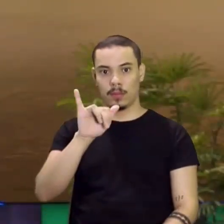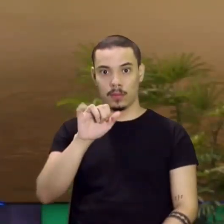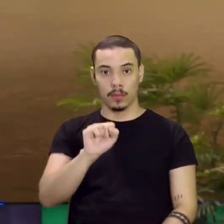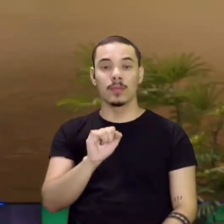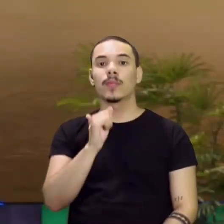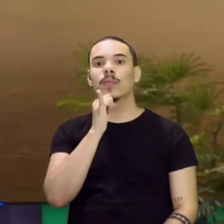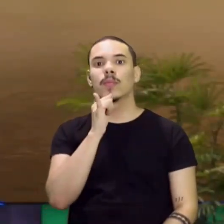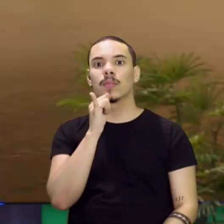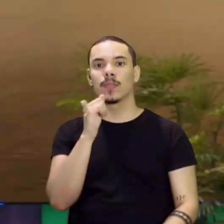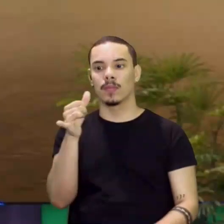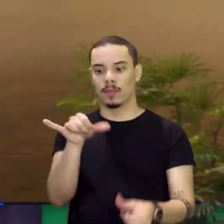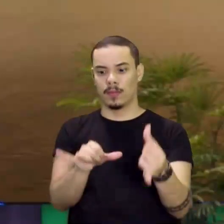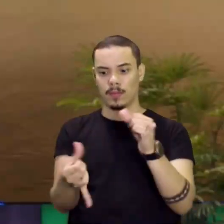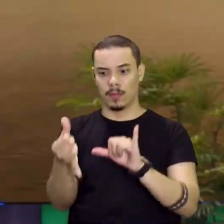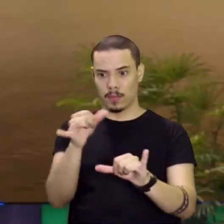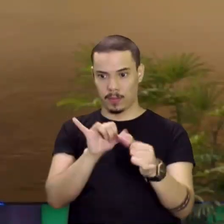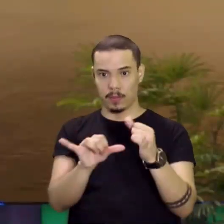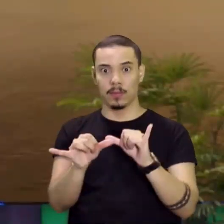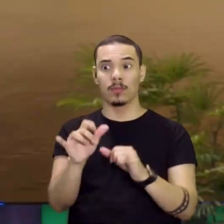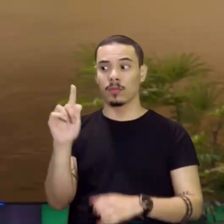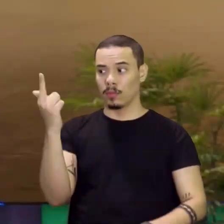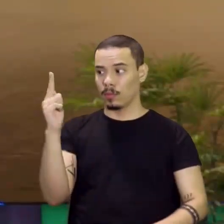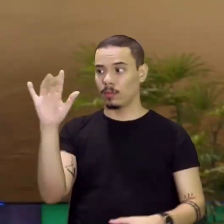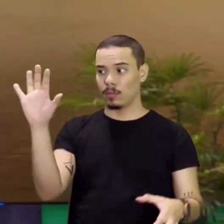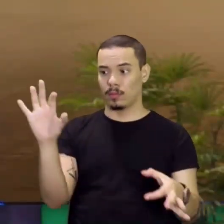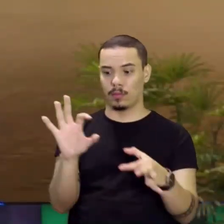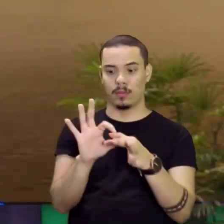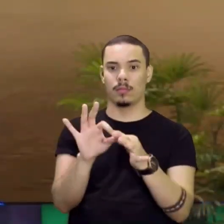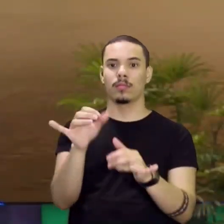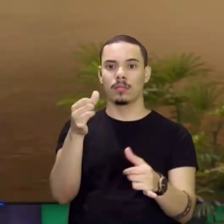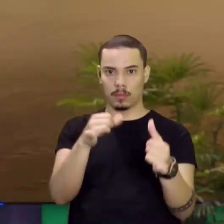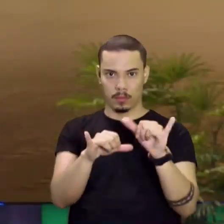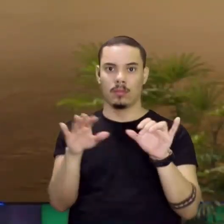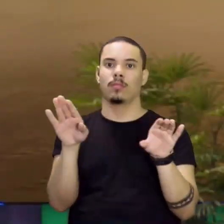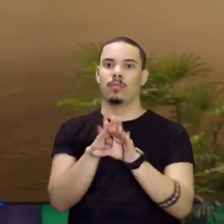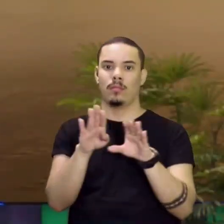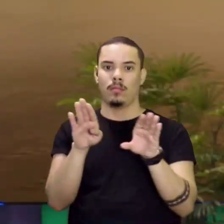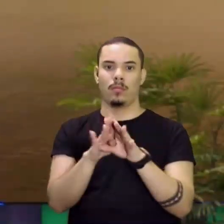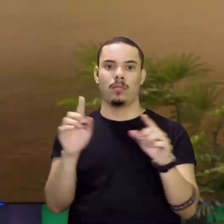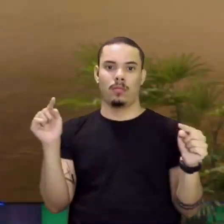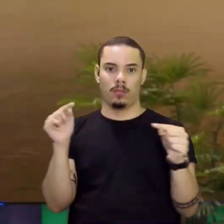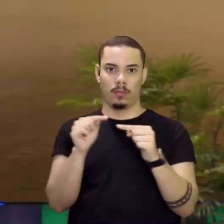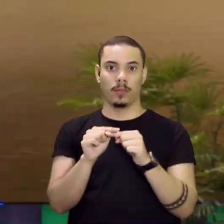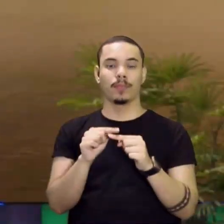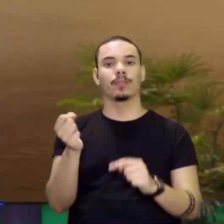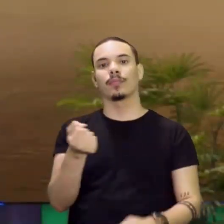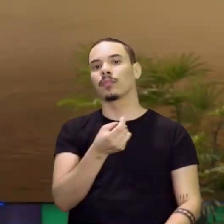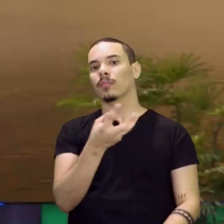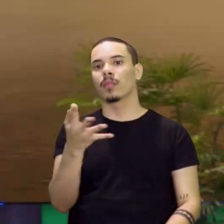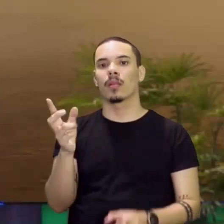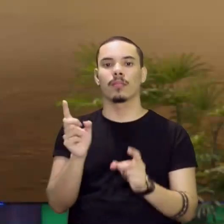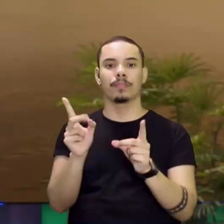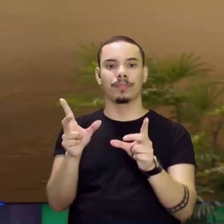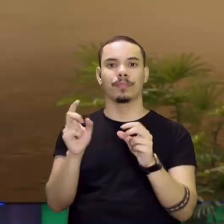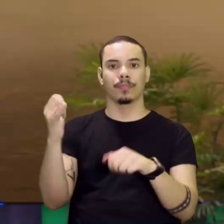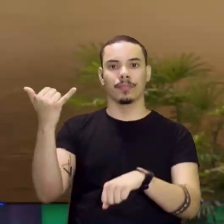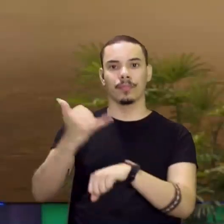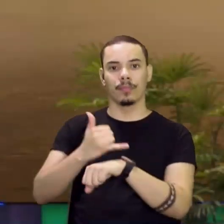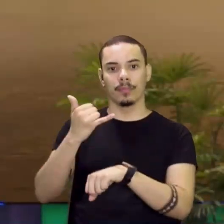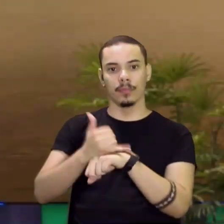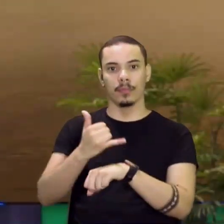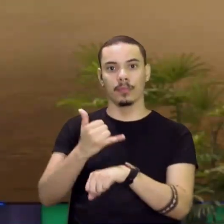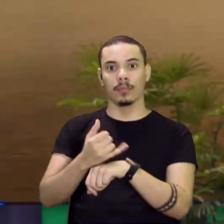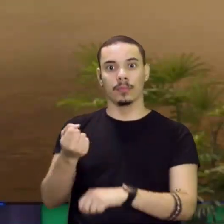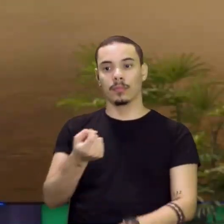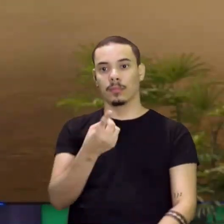que a geografia não interliga com todo mundo? Tá? Interliga sim. Por quanto nós vamos vender minerais metálicos? Isso é